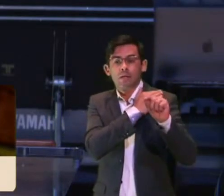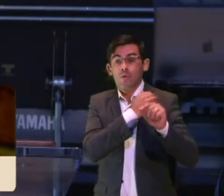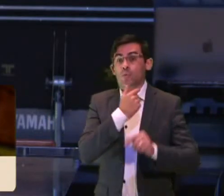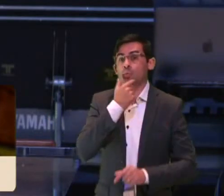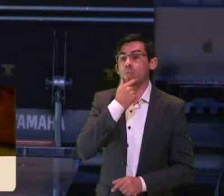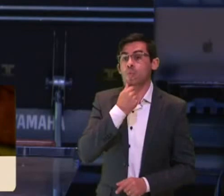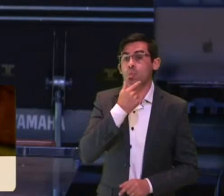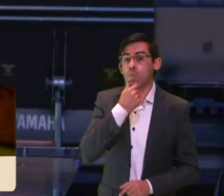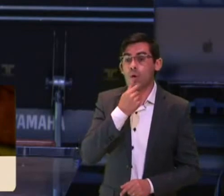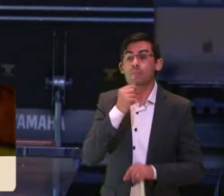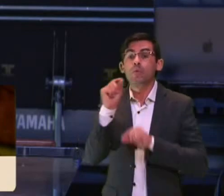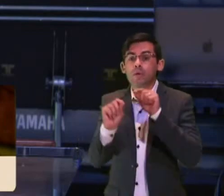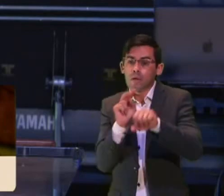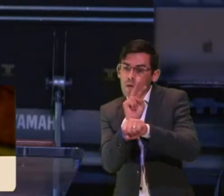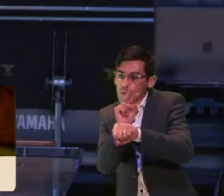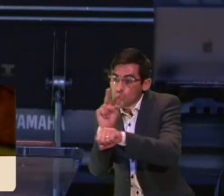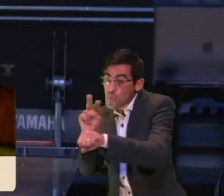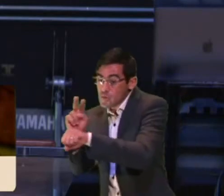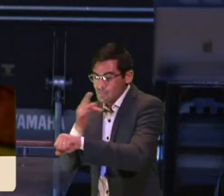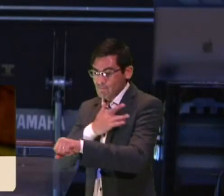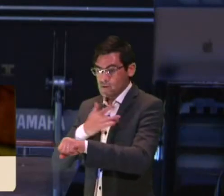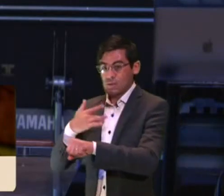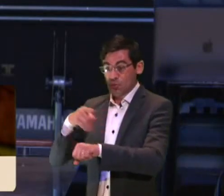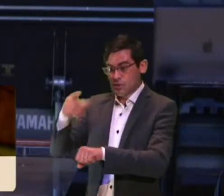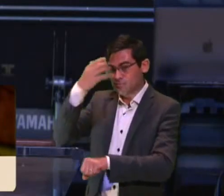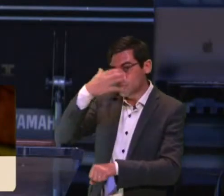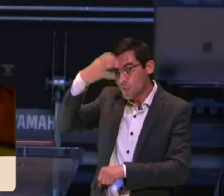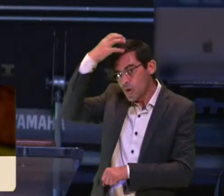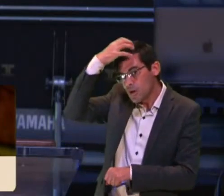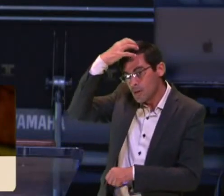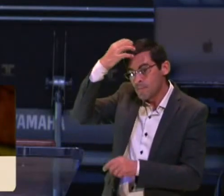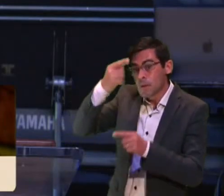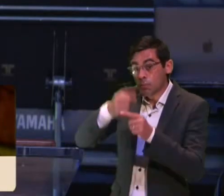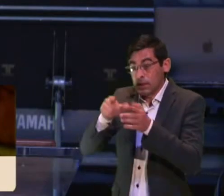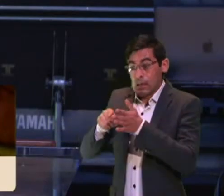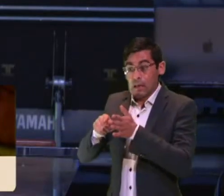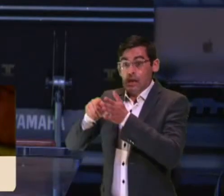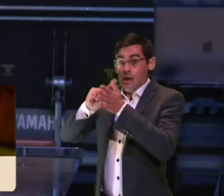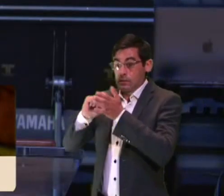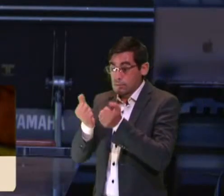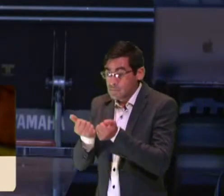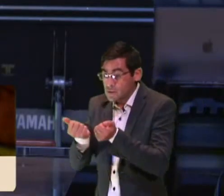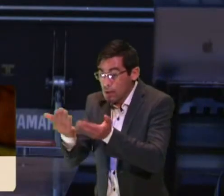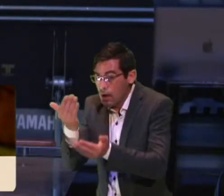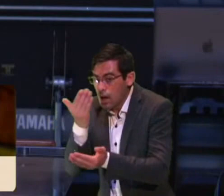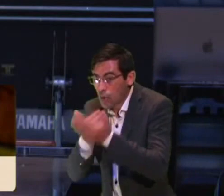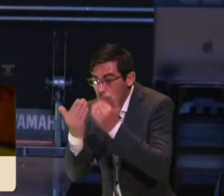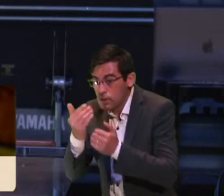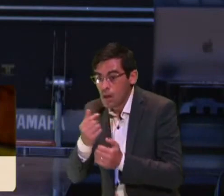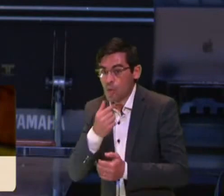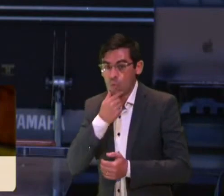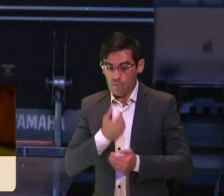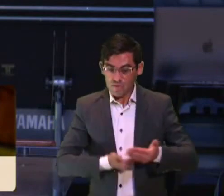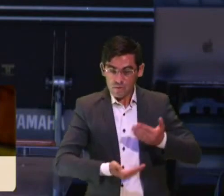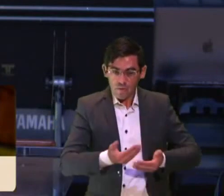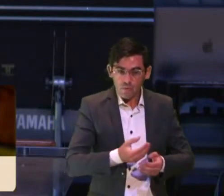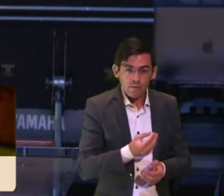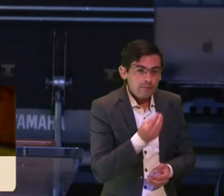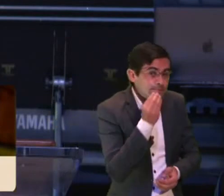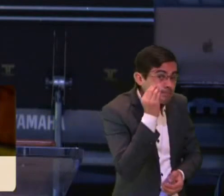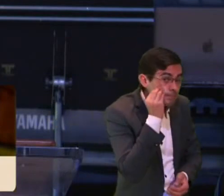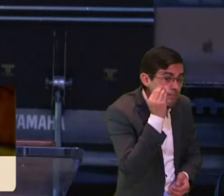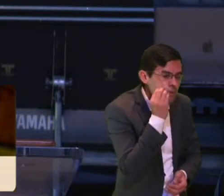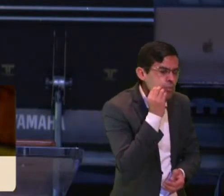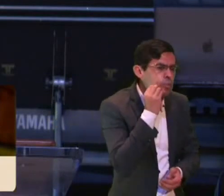era cuidar da saúde do seu senhor. Era ele quem provava as comidas. Era ele que via se